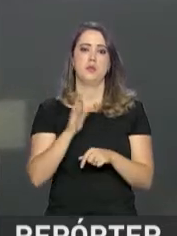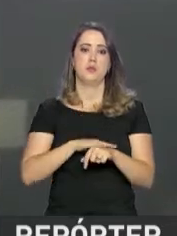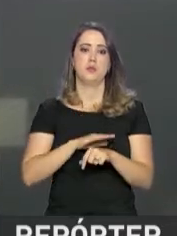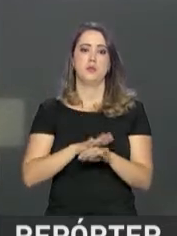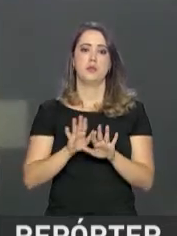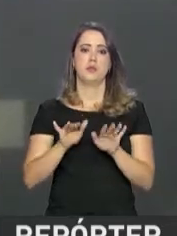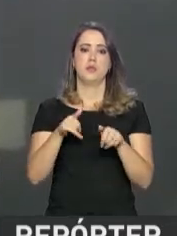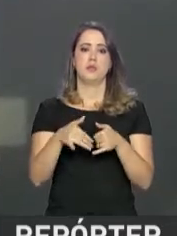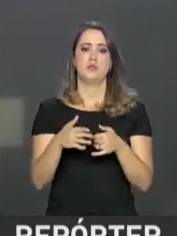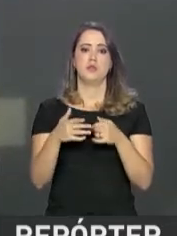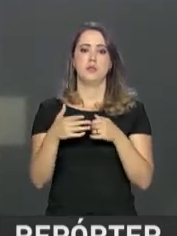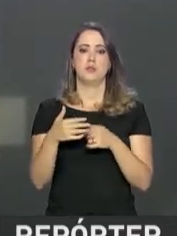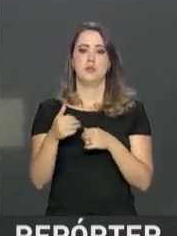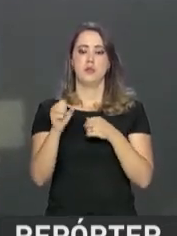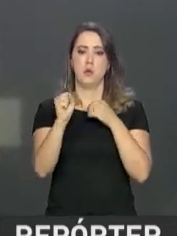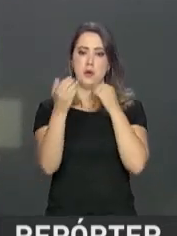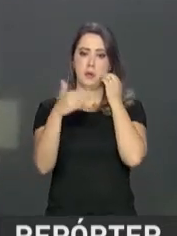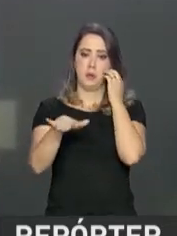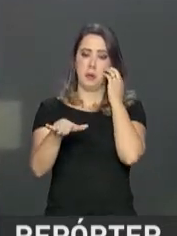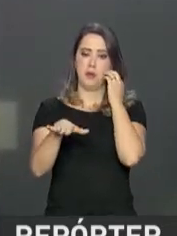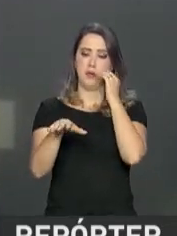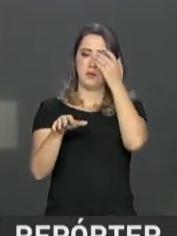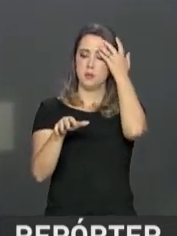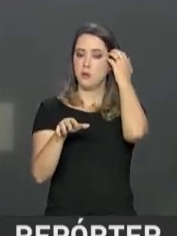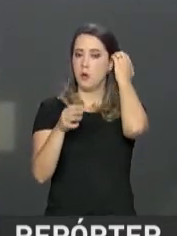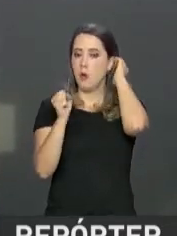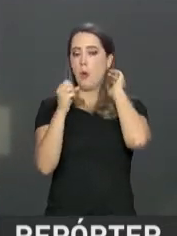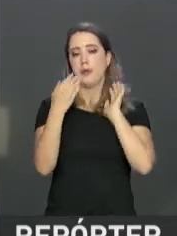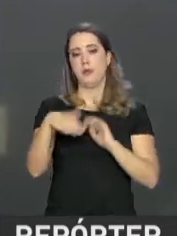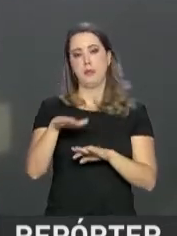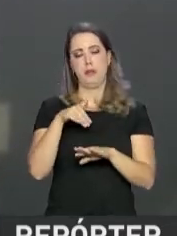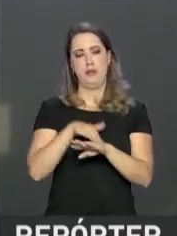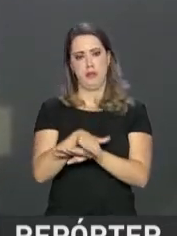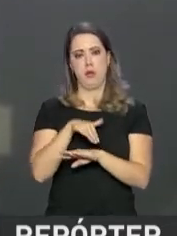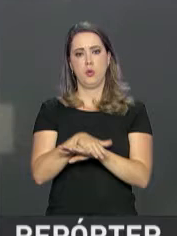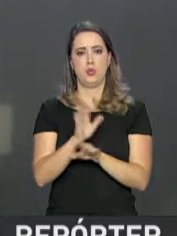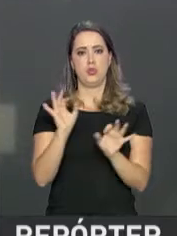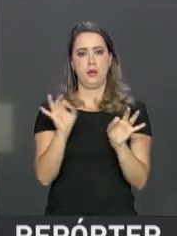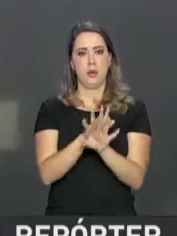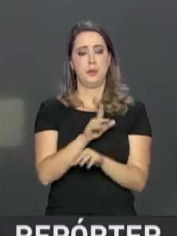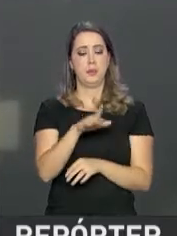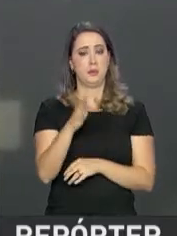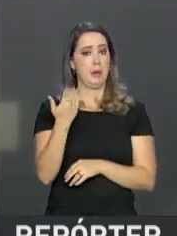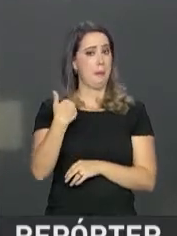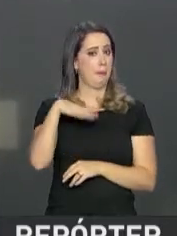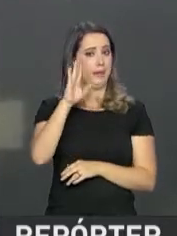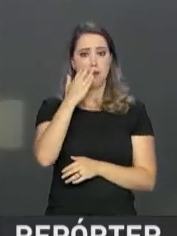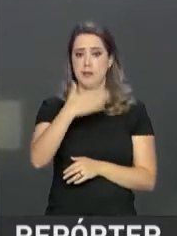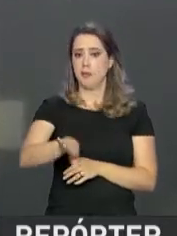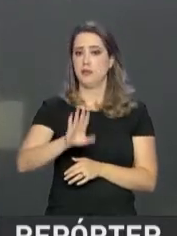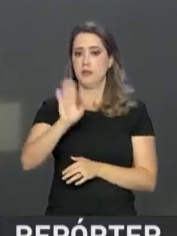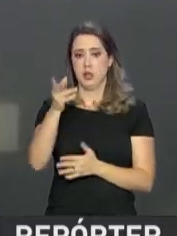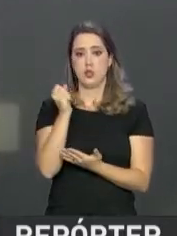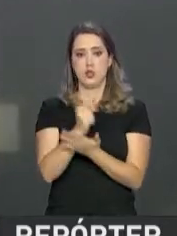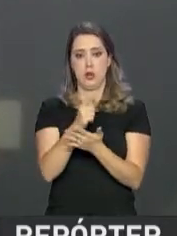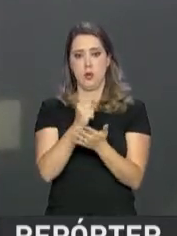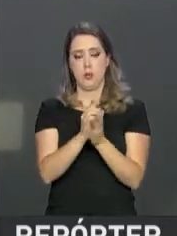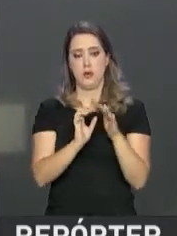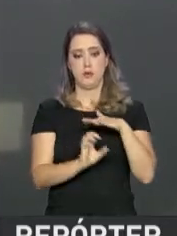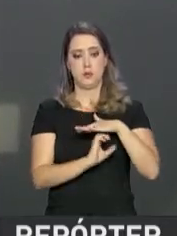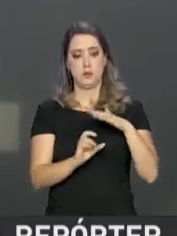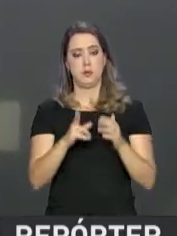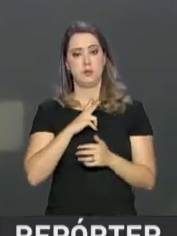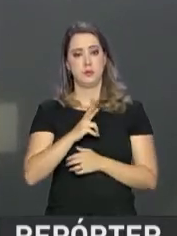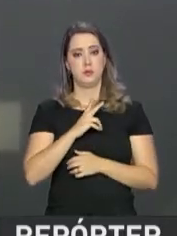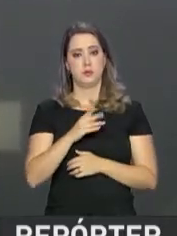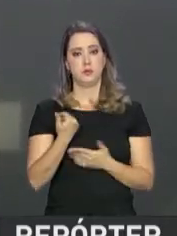que ele termine por volta das 8:30 da noite. Mais de metade dos lotes já foram arrematados por grupos privados